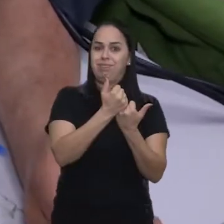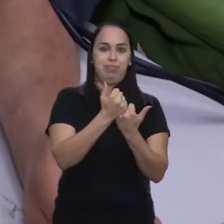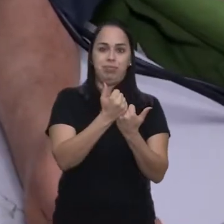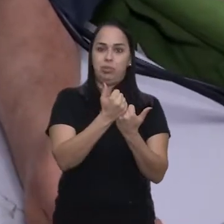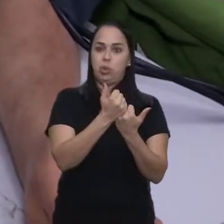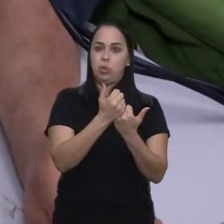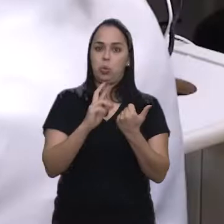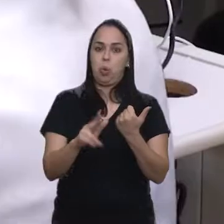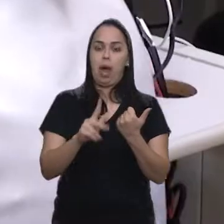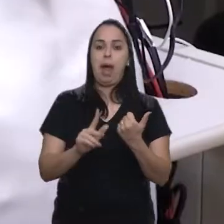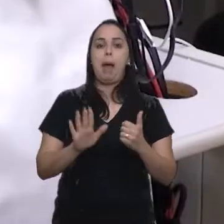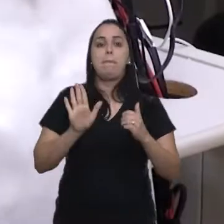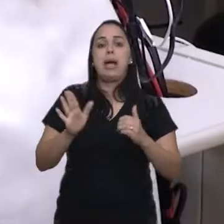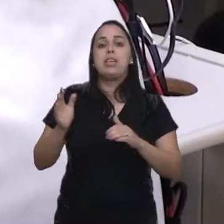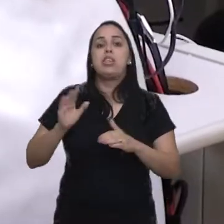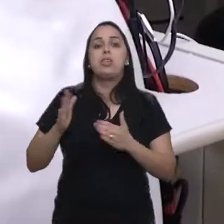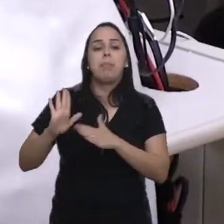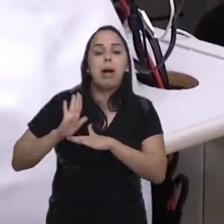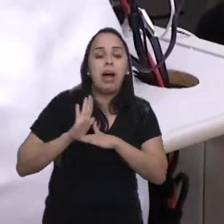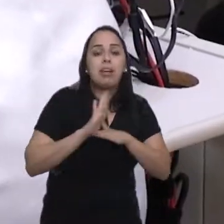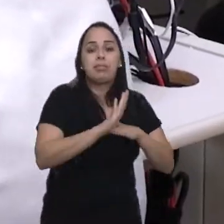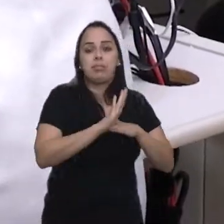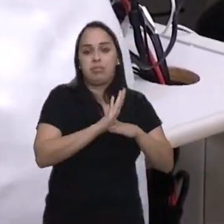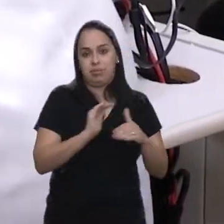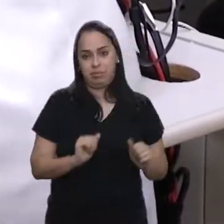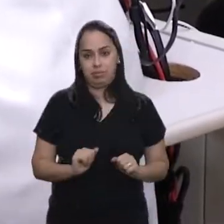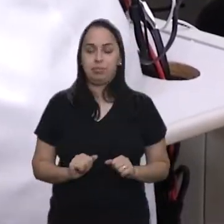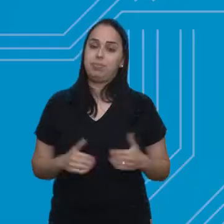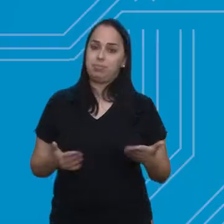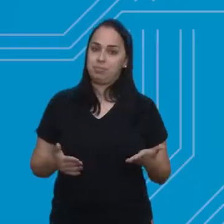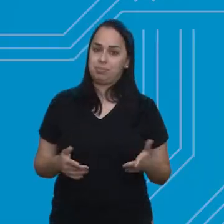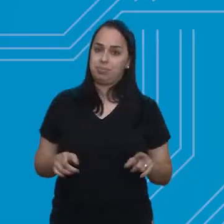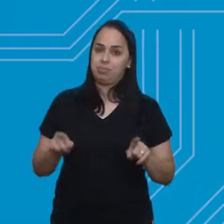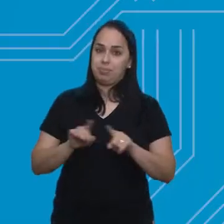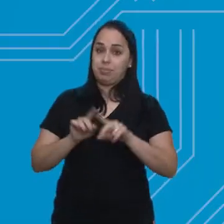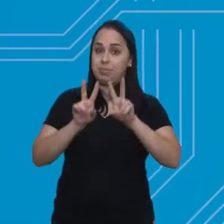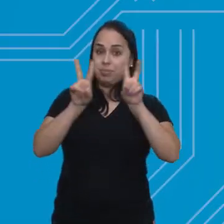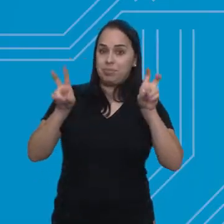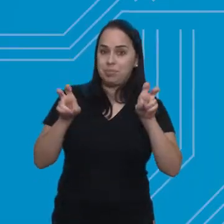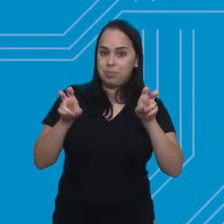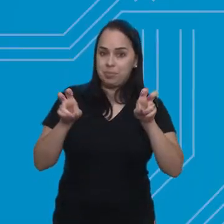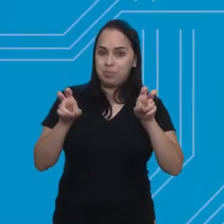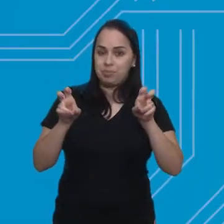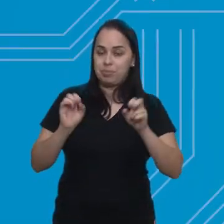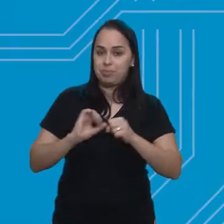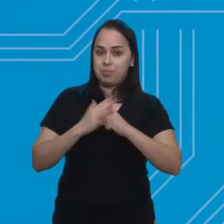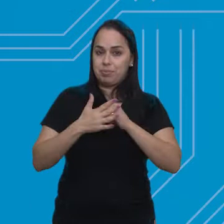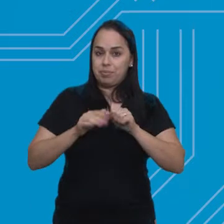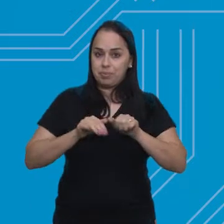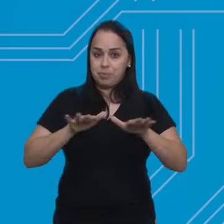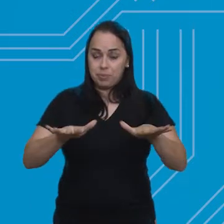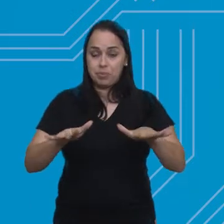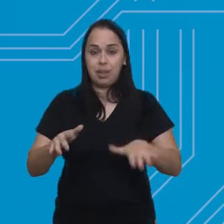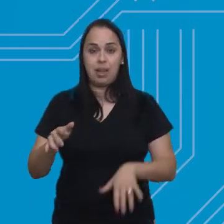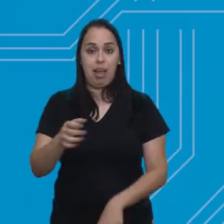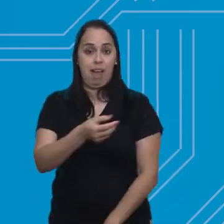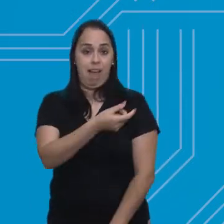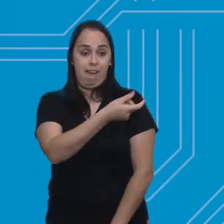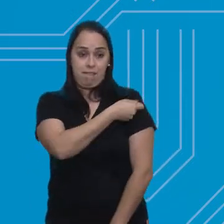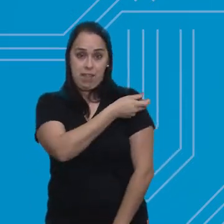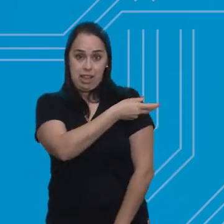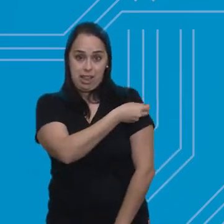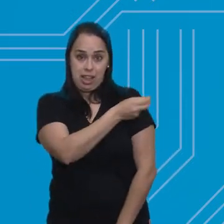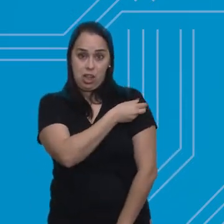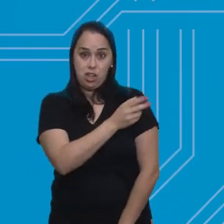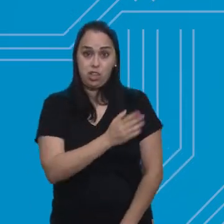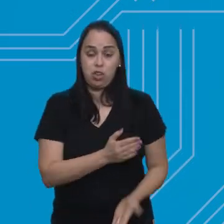saúde e o contato. Ele vem para auxiliar os atendimentos. E ainda no tema da pandemia, por mais que a vacinação tenha